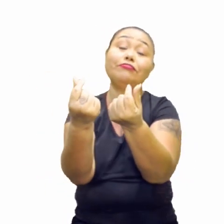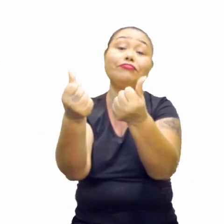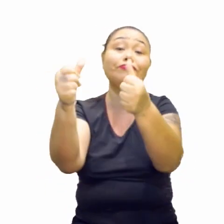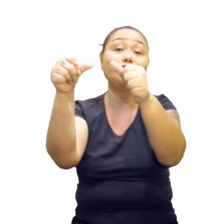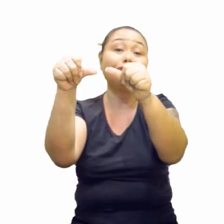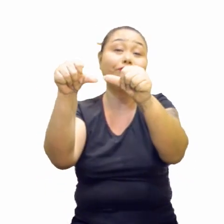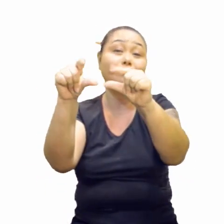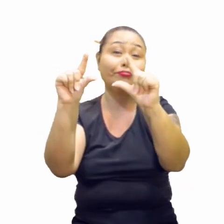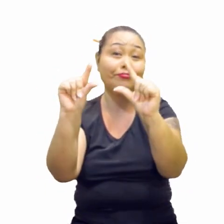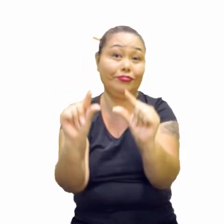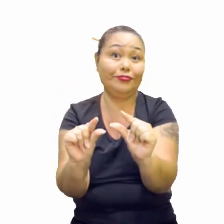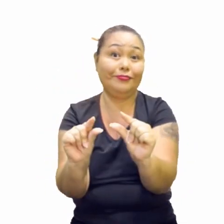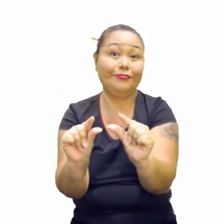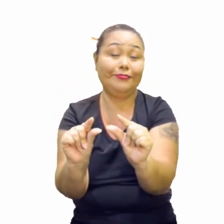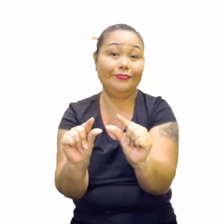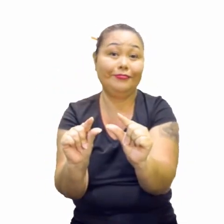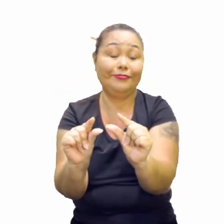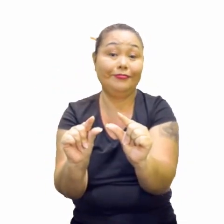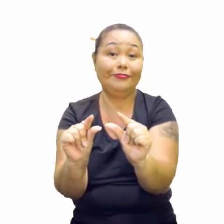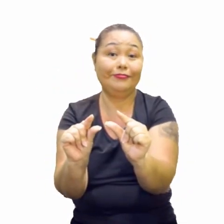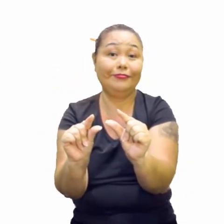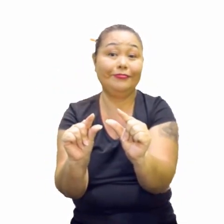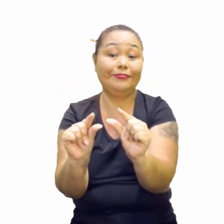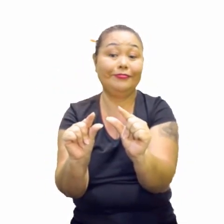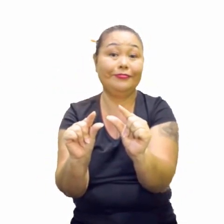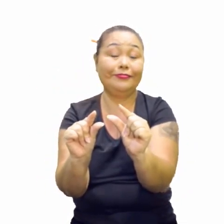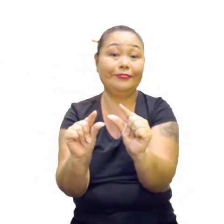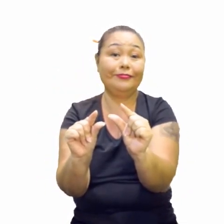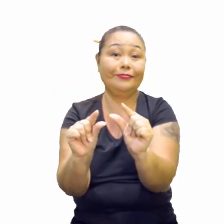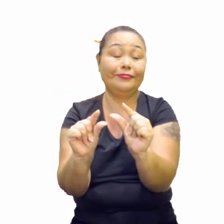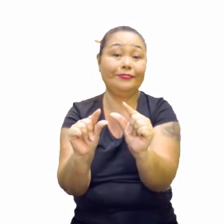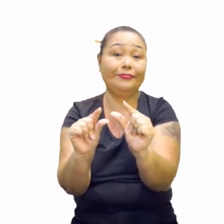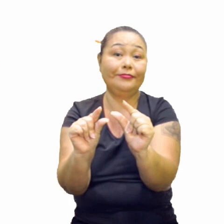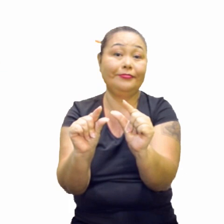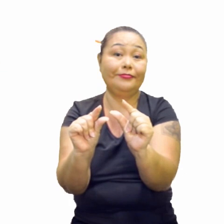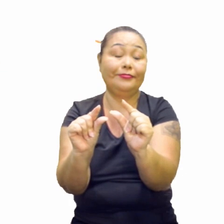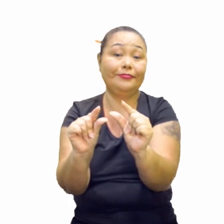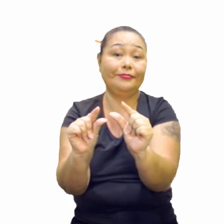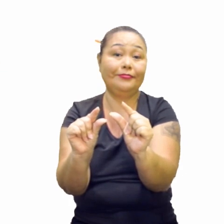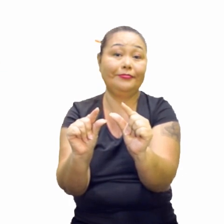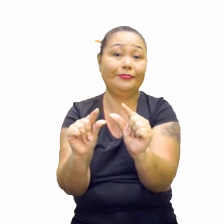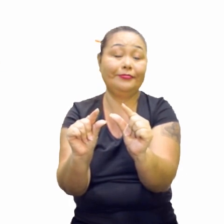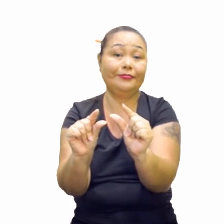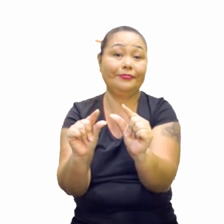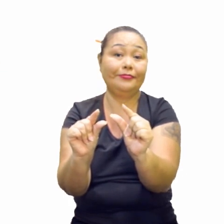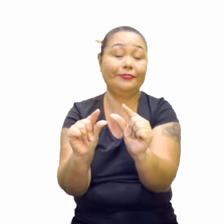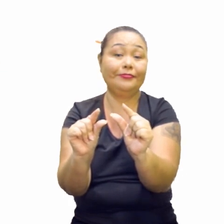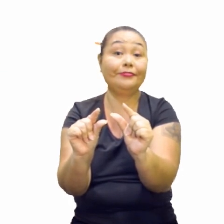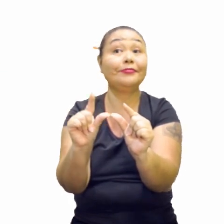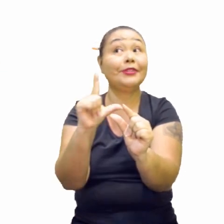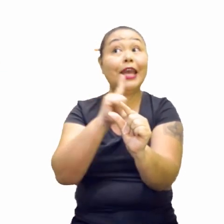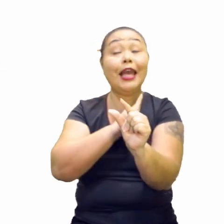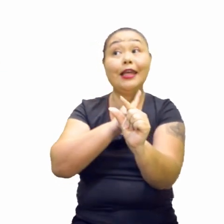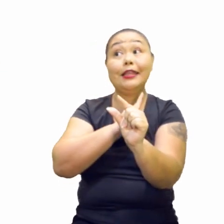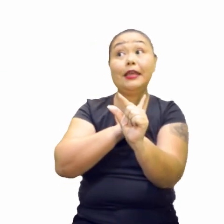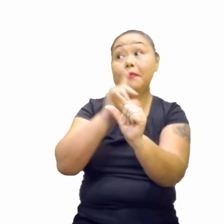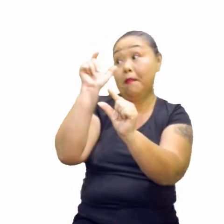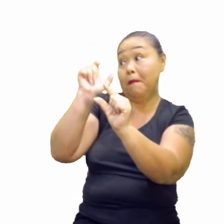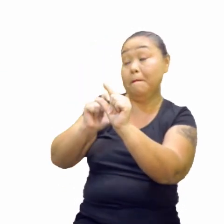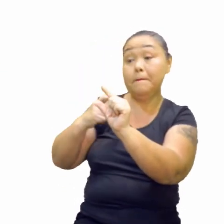E tem gente que tem, como é que dá o nome? Informações privilegiadas.